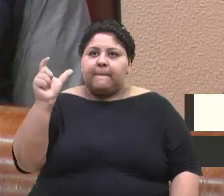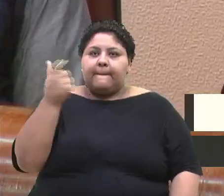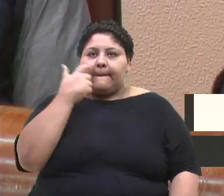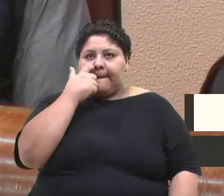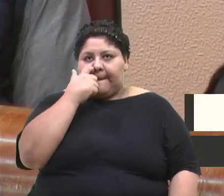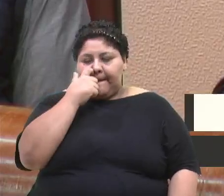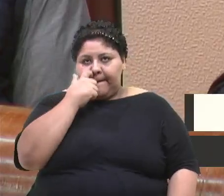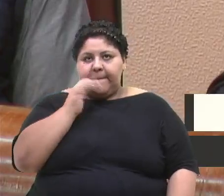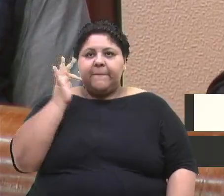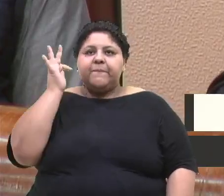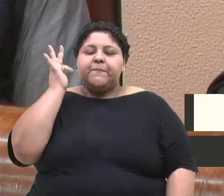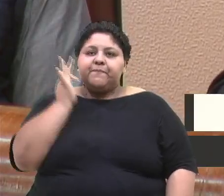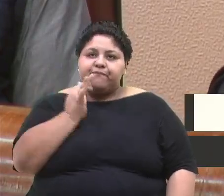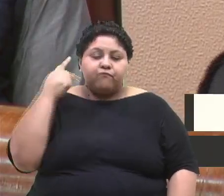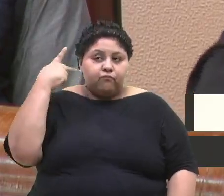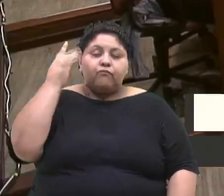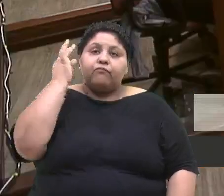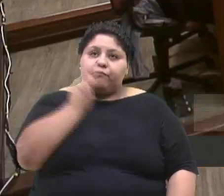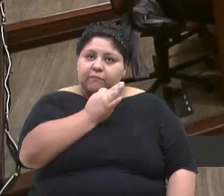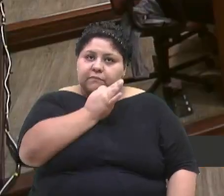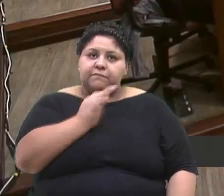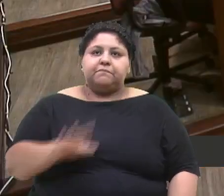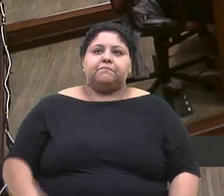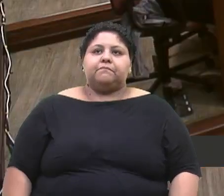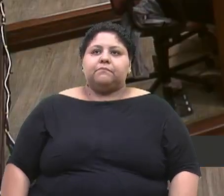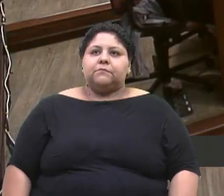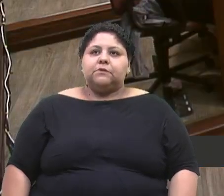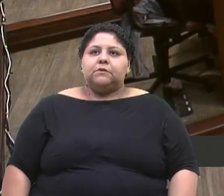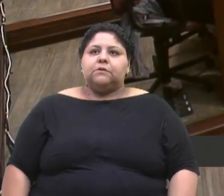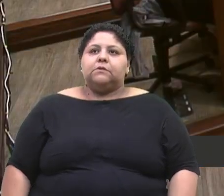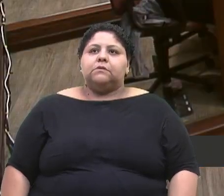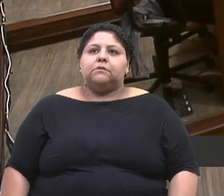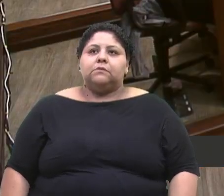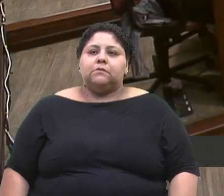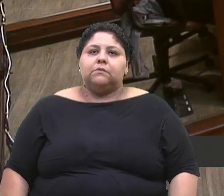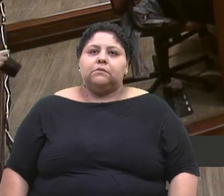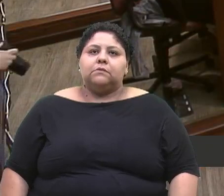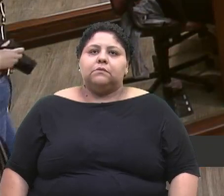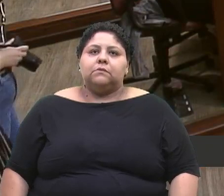Com a palavra, a vereadora Tatiane Frisso. Peço a palavra.